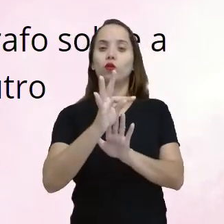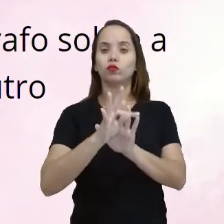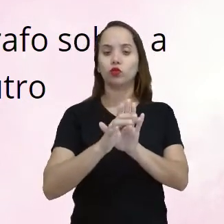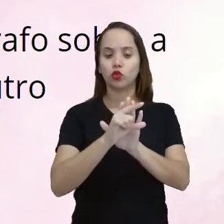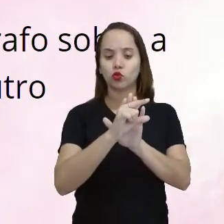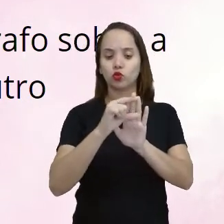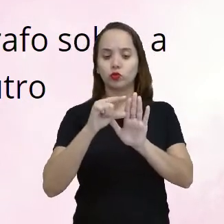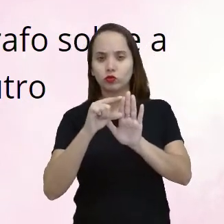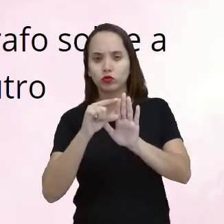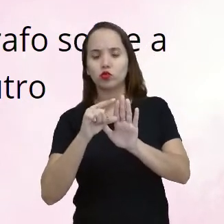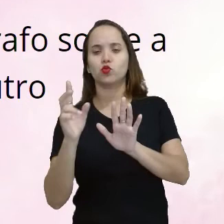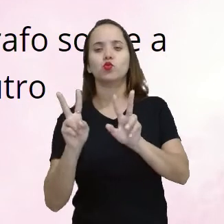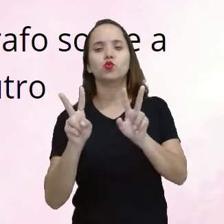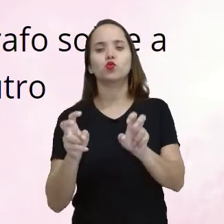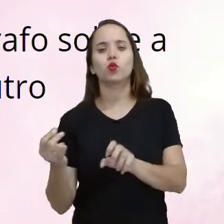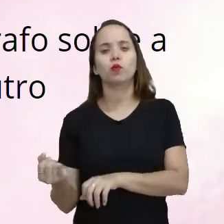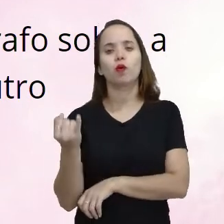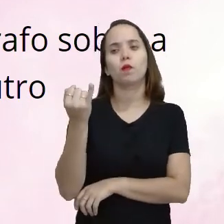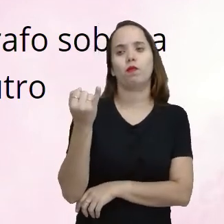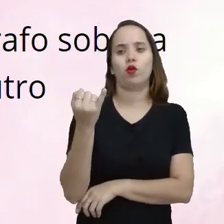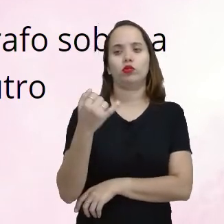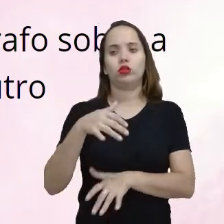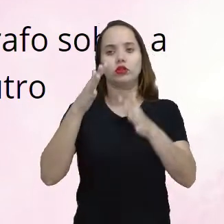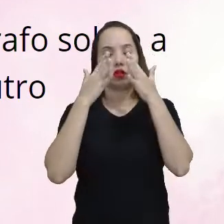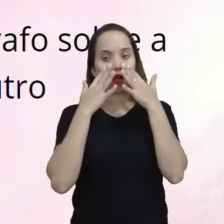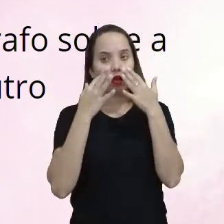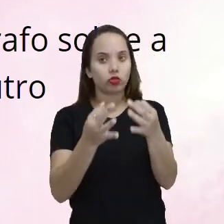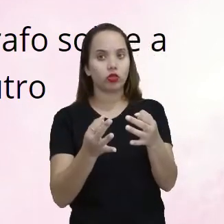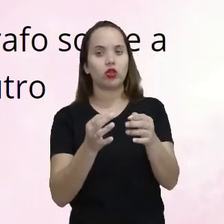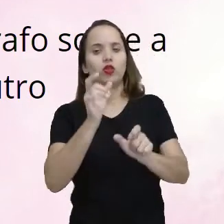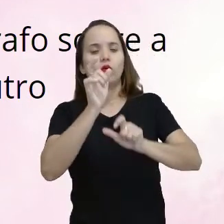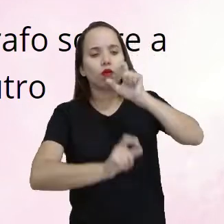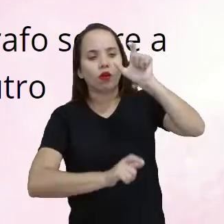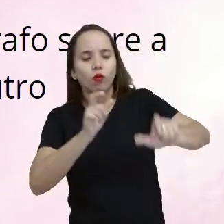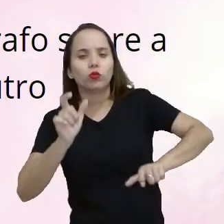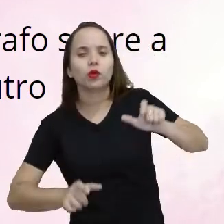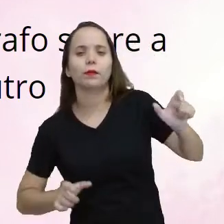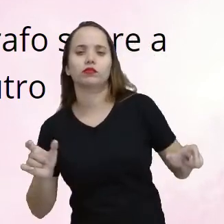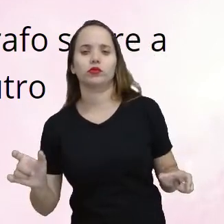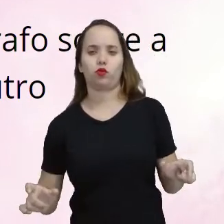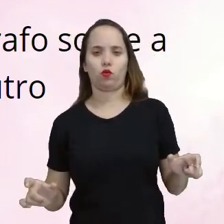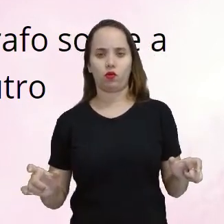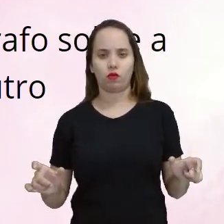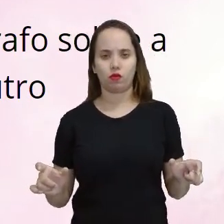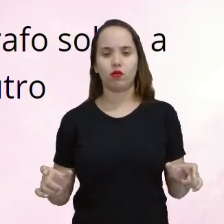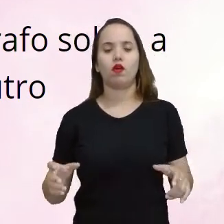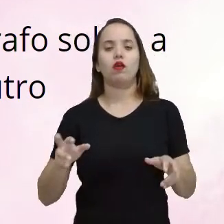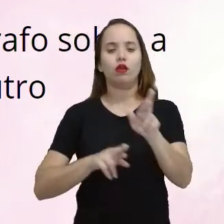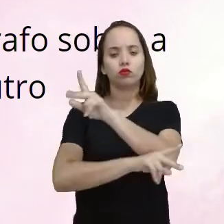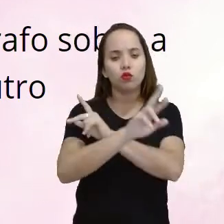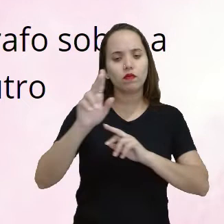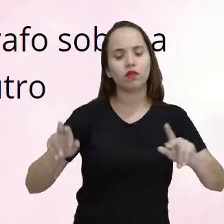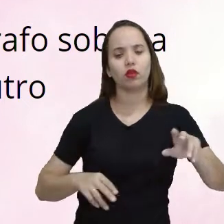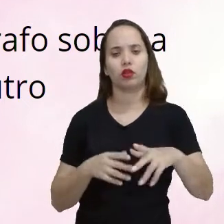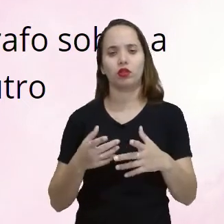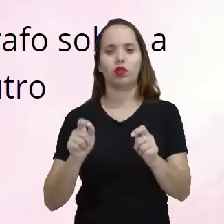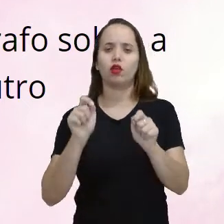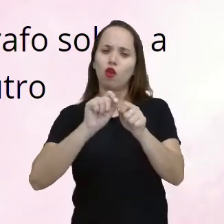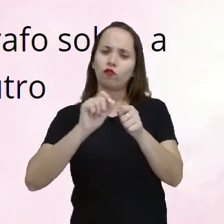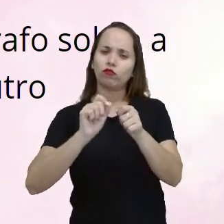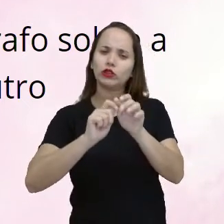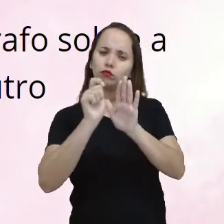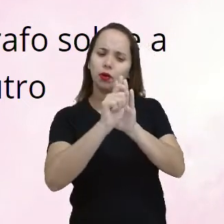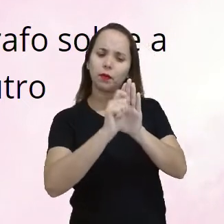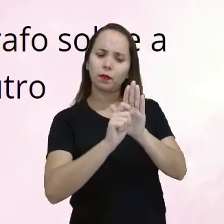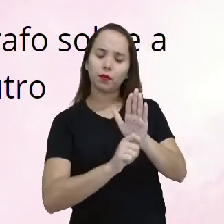parágrafo sobre a importância da atenção ao outro, à outra pessoa, as diferenças. Faça um textinho